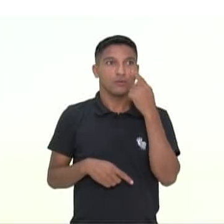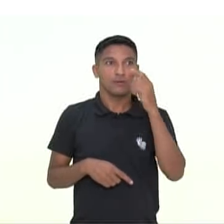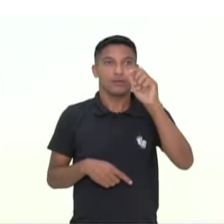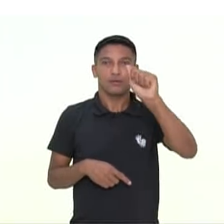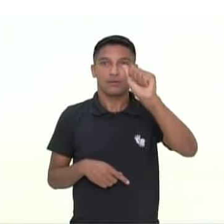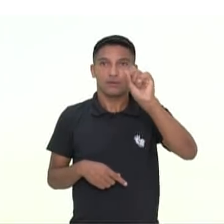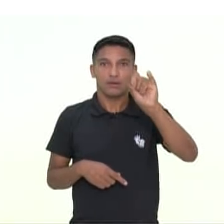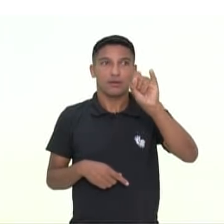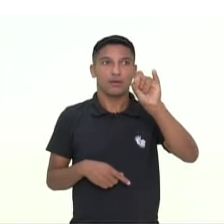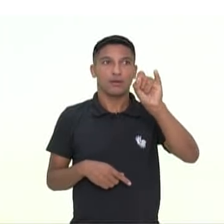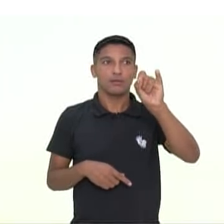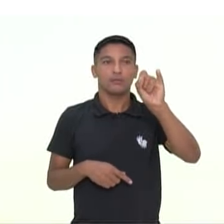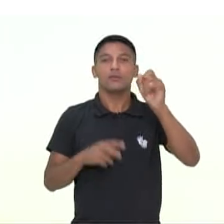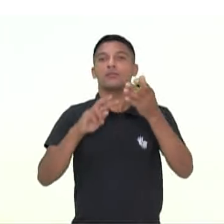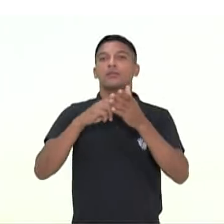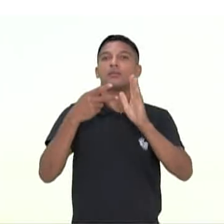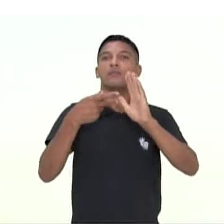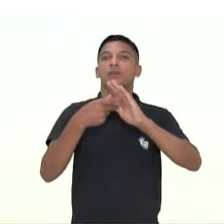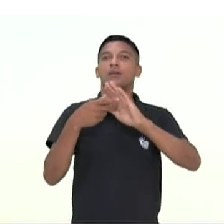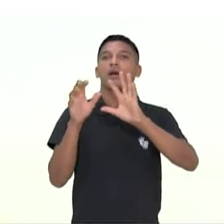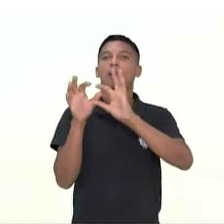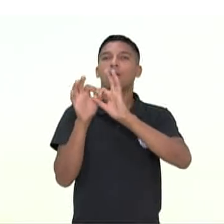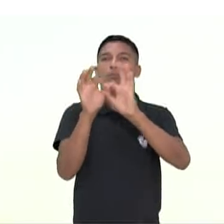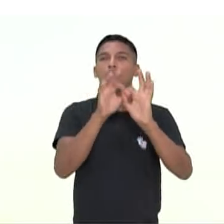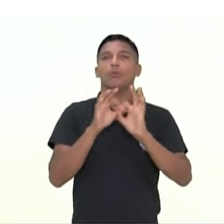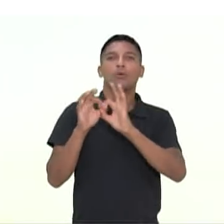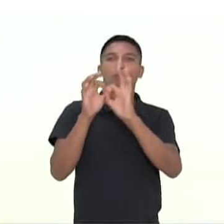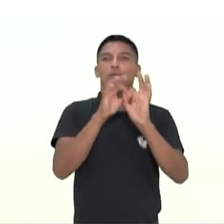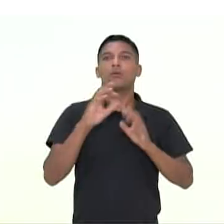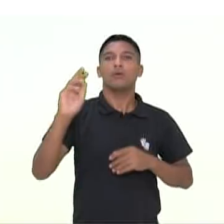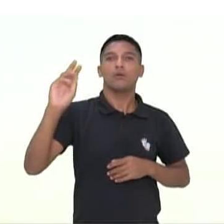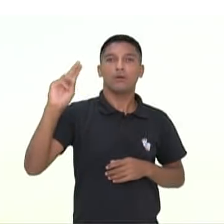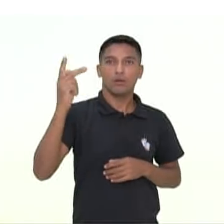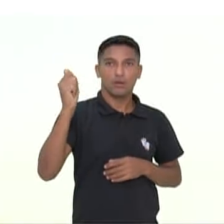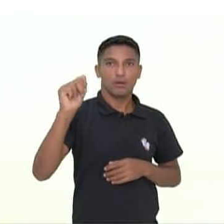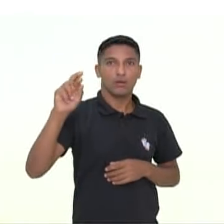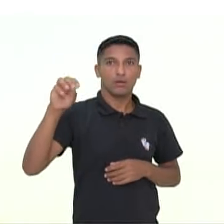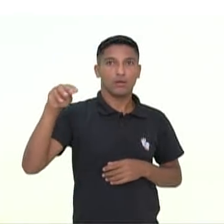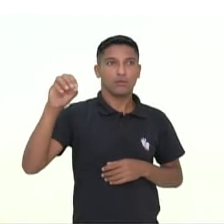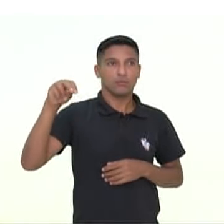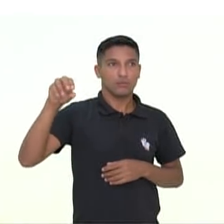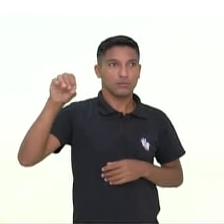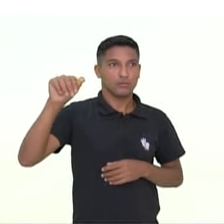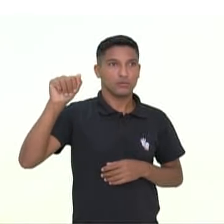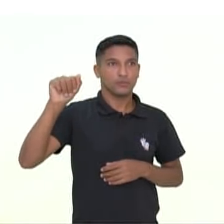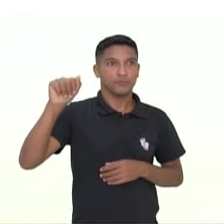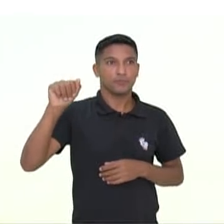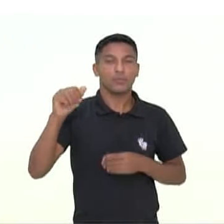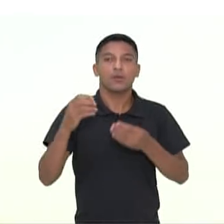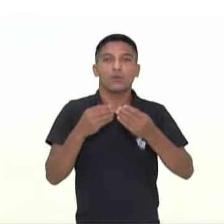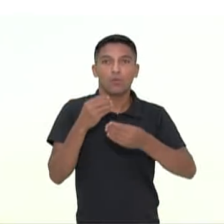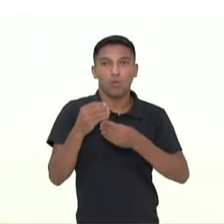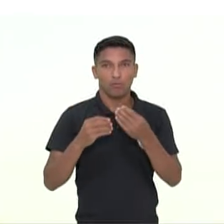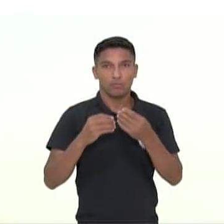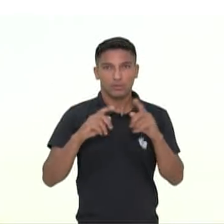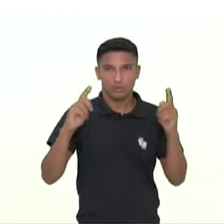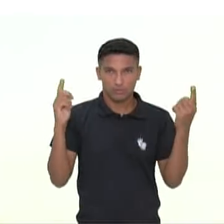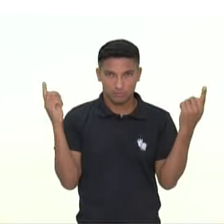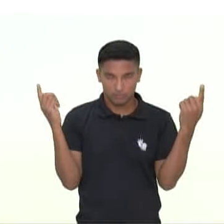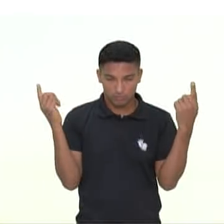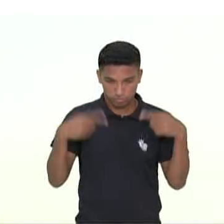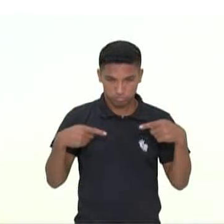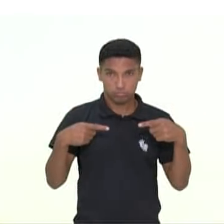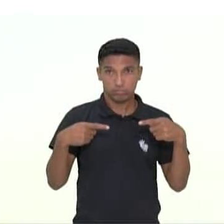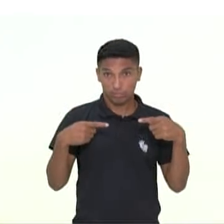Ai, harmonia. Para controlar um oponente, primeiramente é necessário tornar-se um só